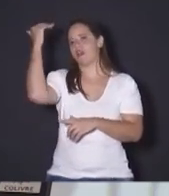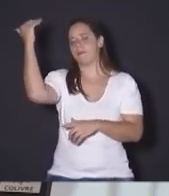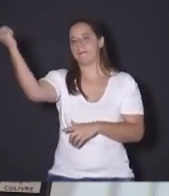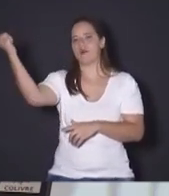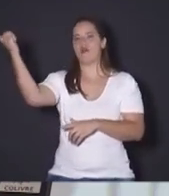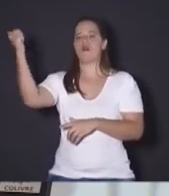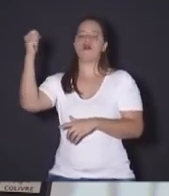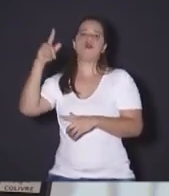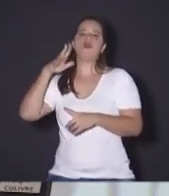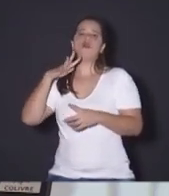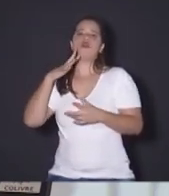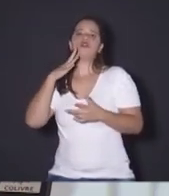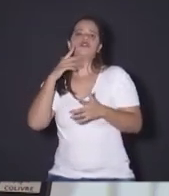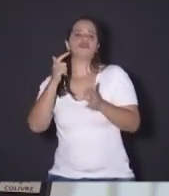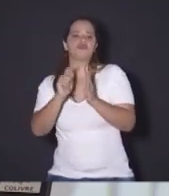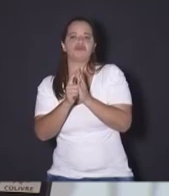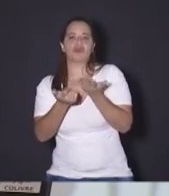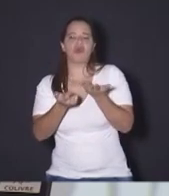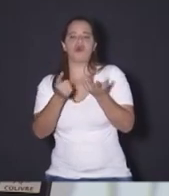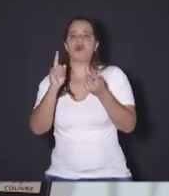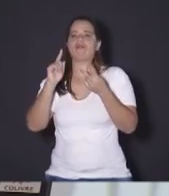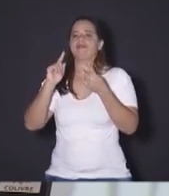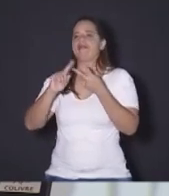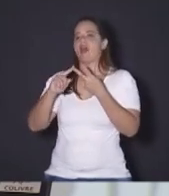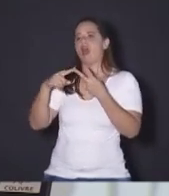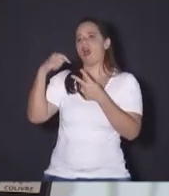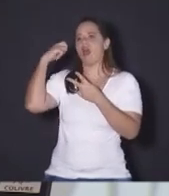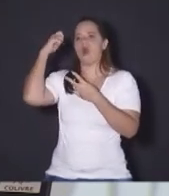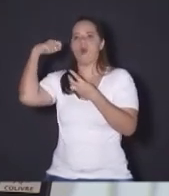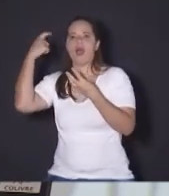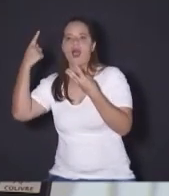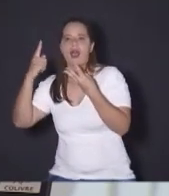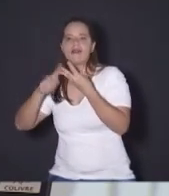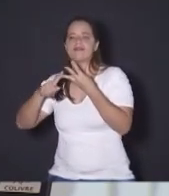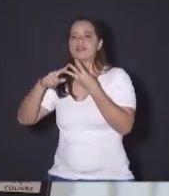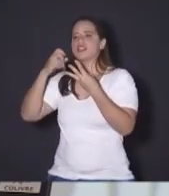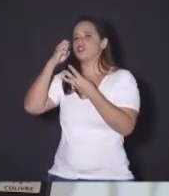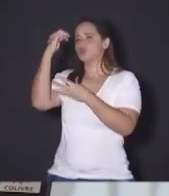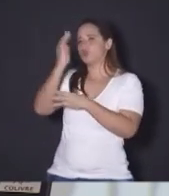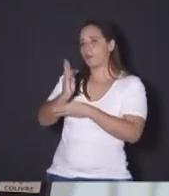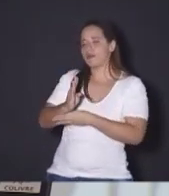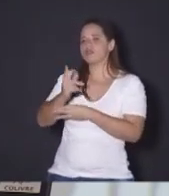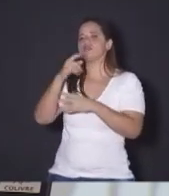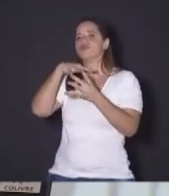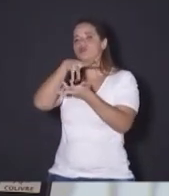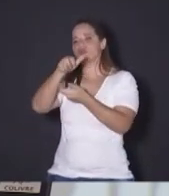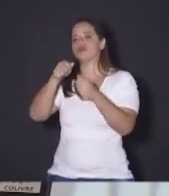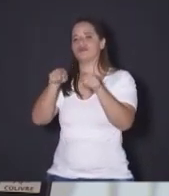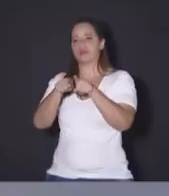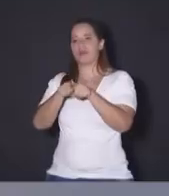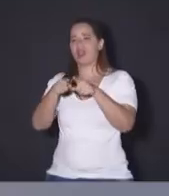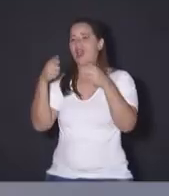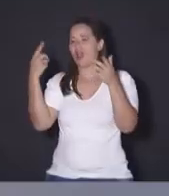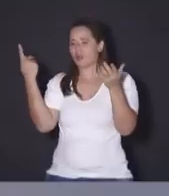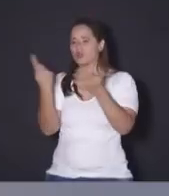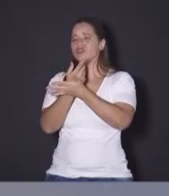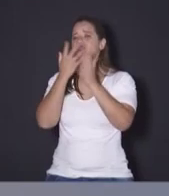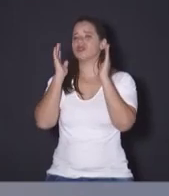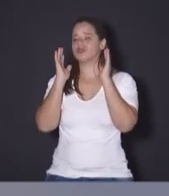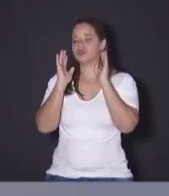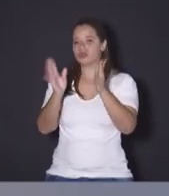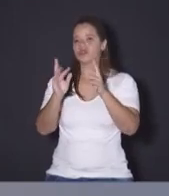teis sejam jornalistas sejam atrizes no brasil e no resto do mundo isso aconteceu diversas vezes